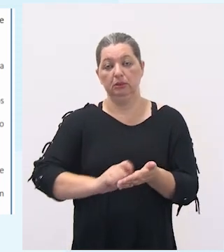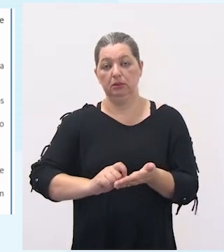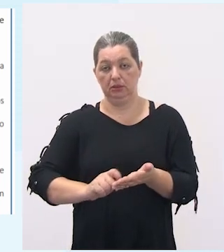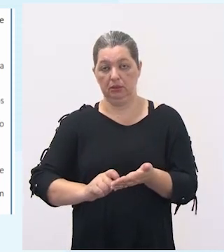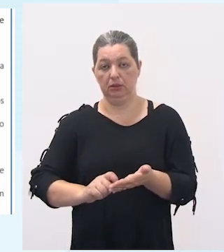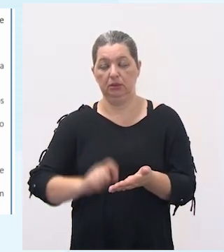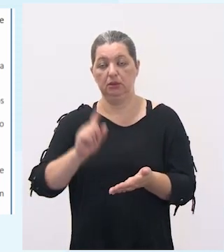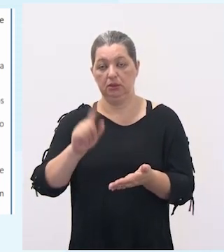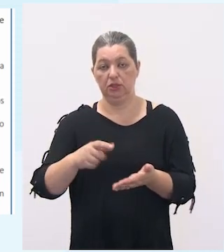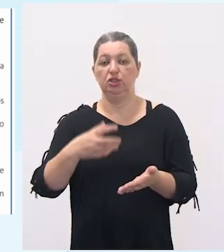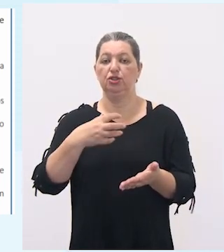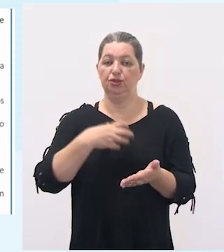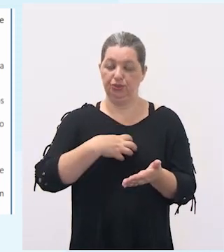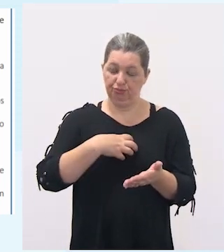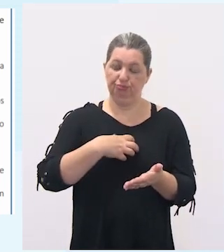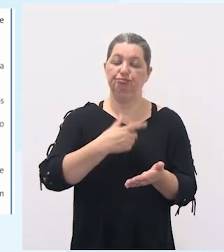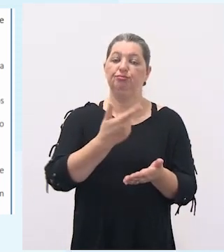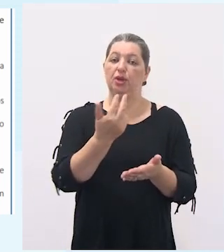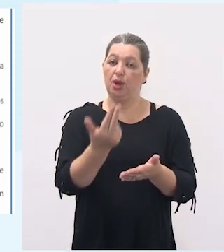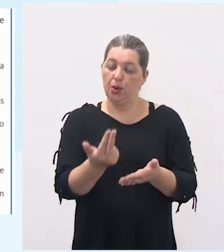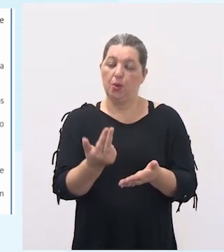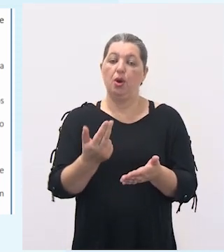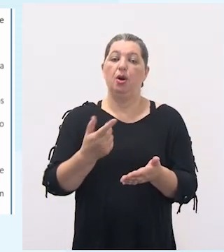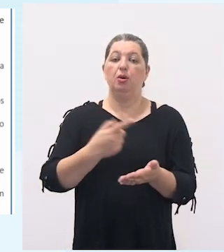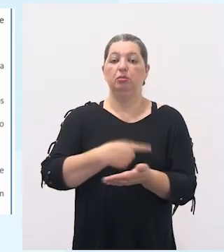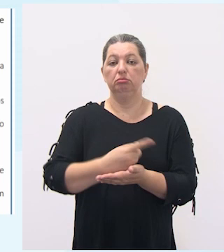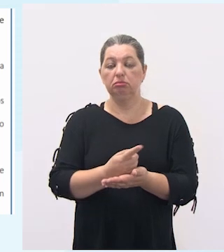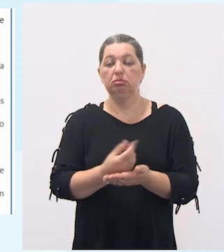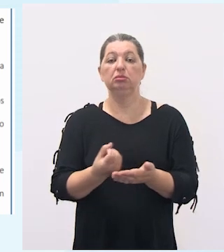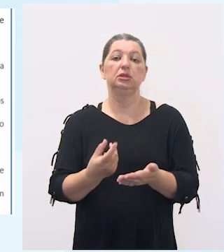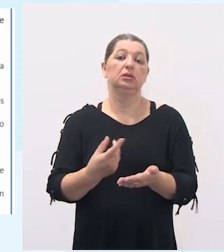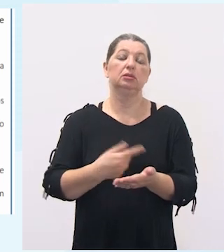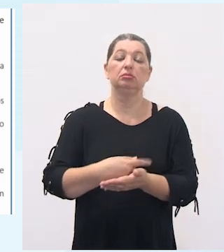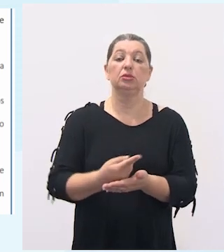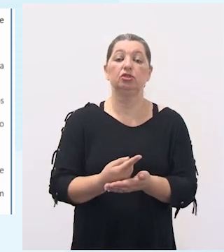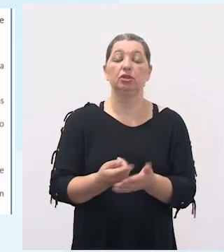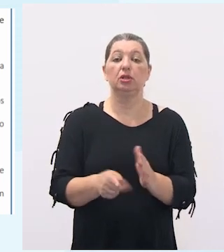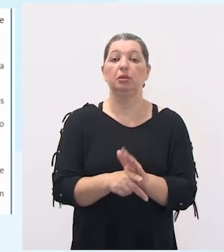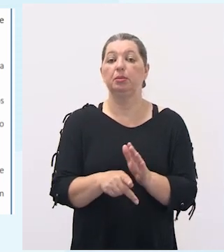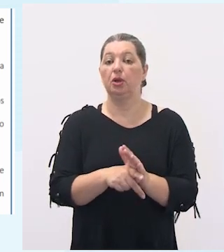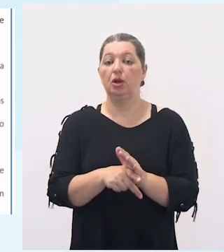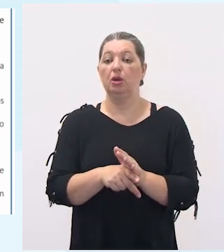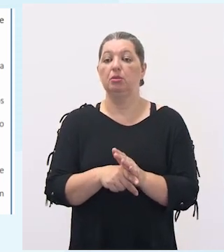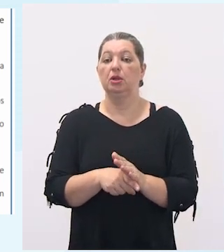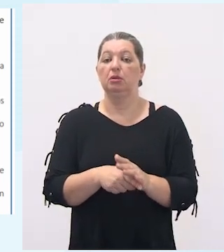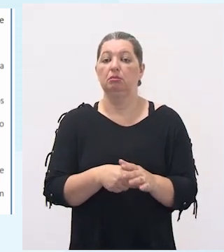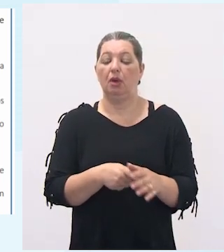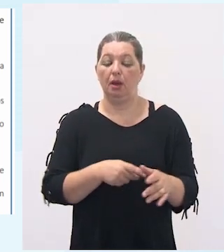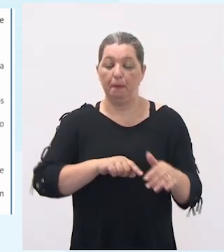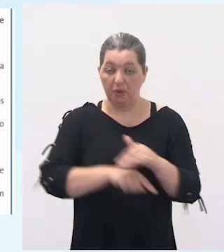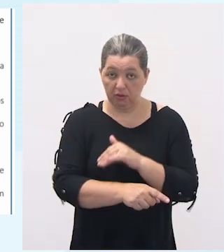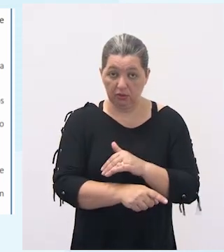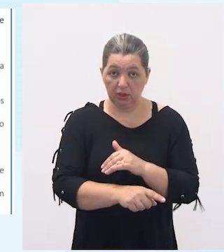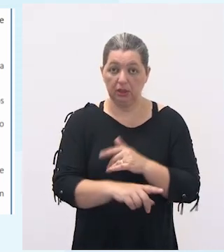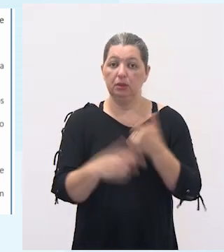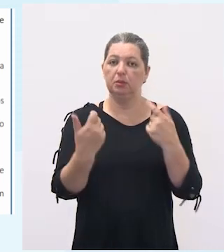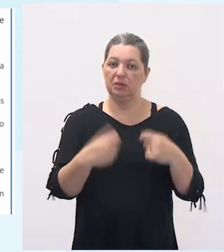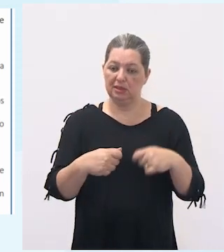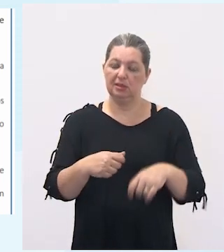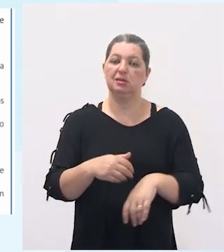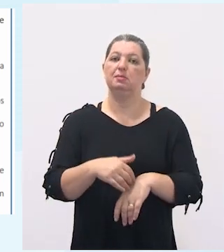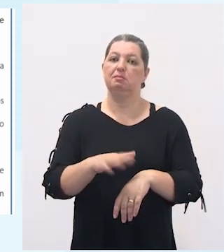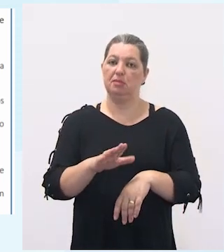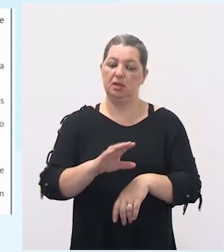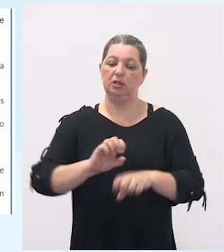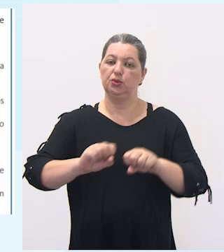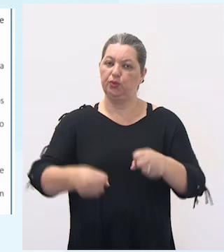mudar, de novo, é o gênero textual, é que vai me indicar se é um gênero mais rebuscado, então exige mais do meu aluno